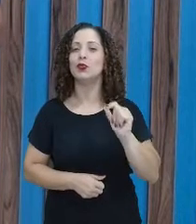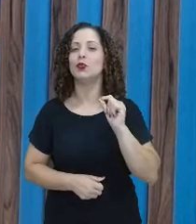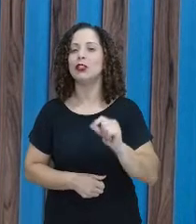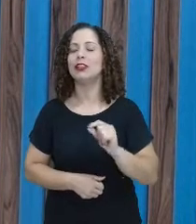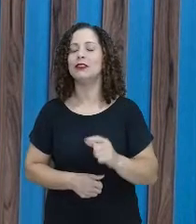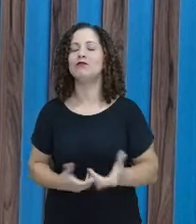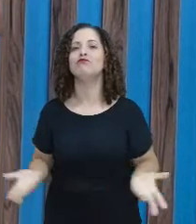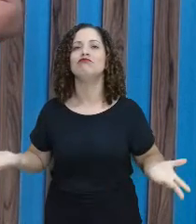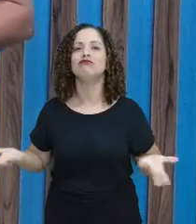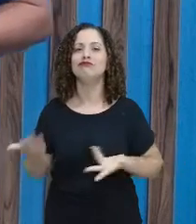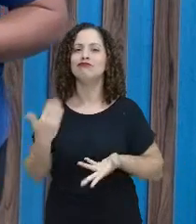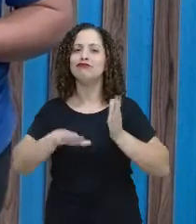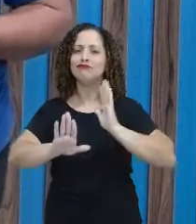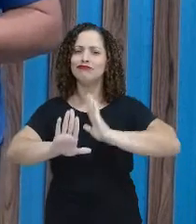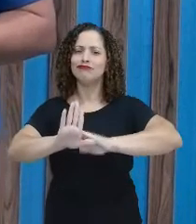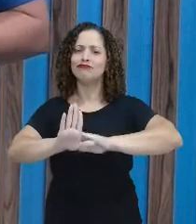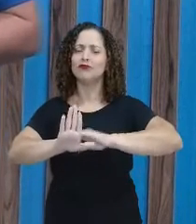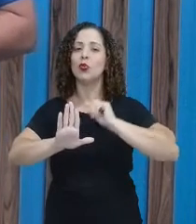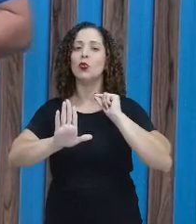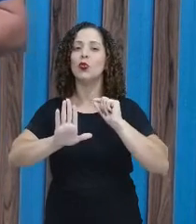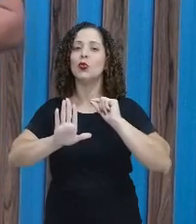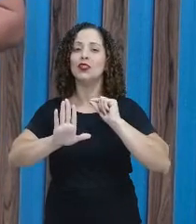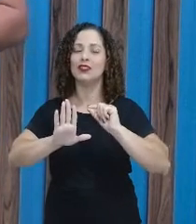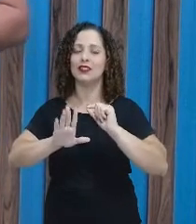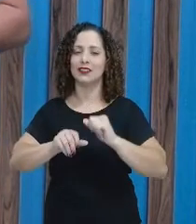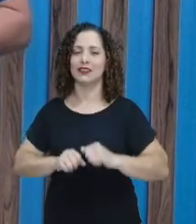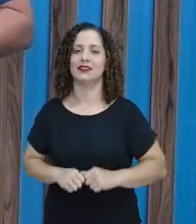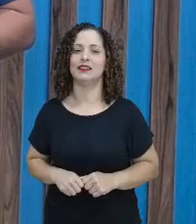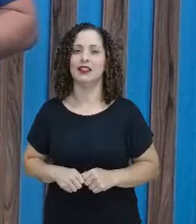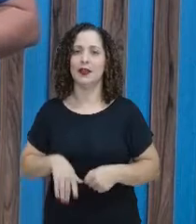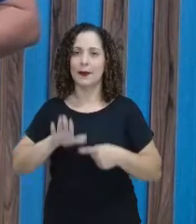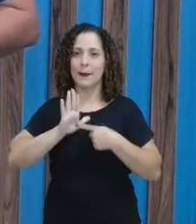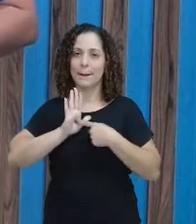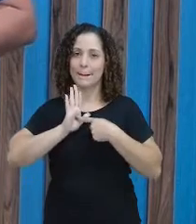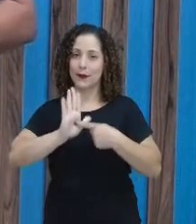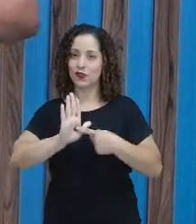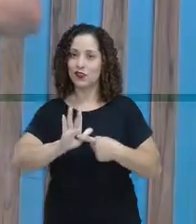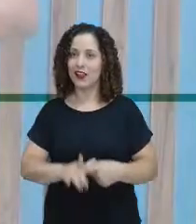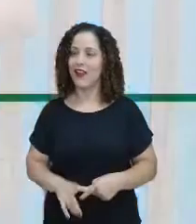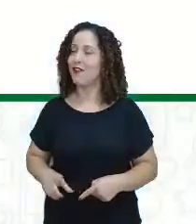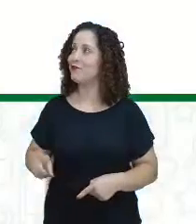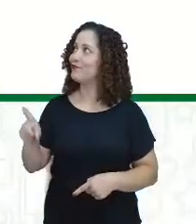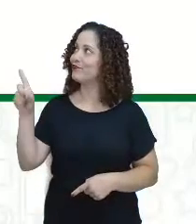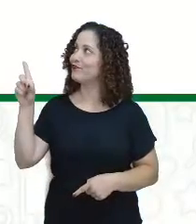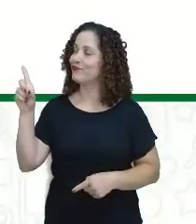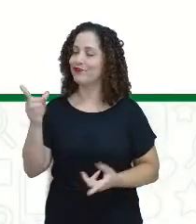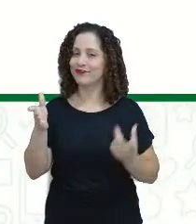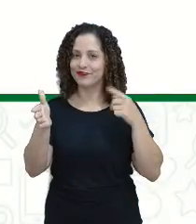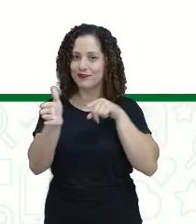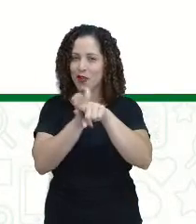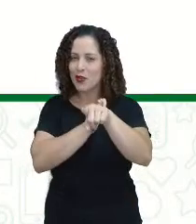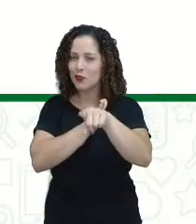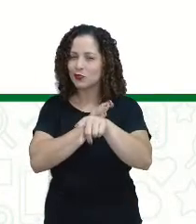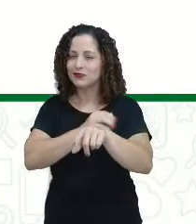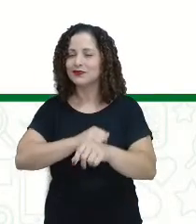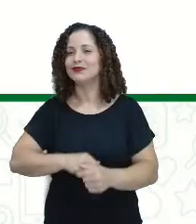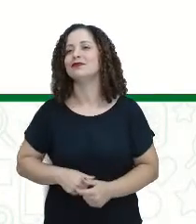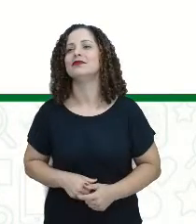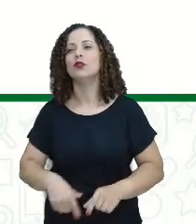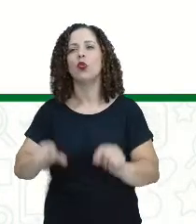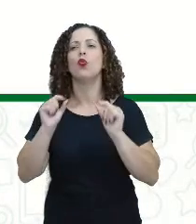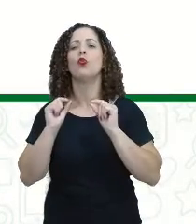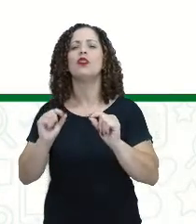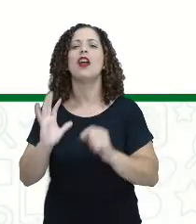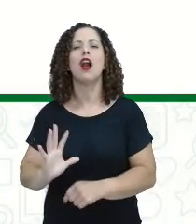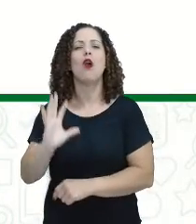questionamento inicial. E eu vou, claro, mostrar para vocês aqui uma perguntinha. O que